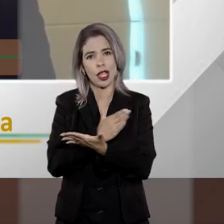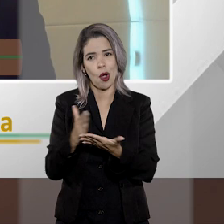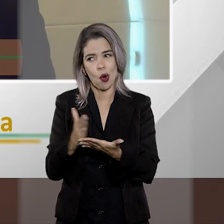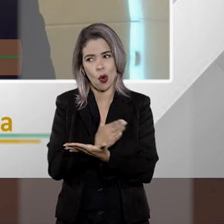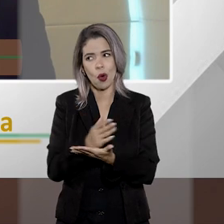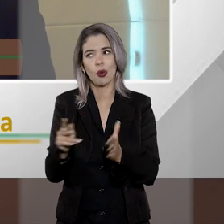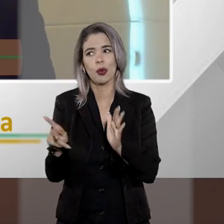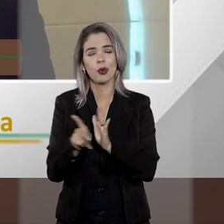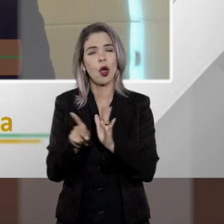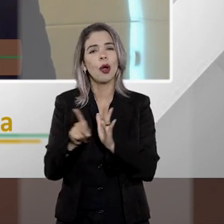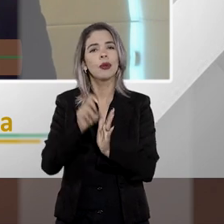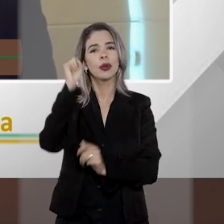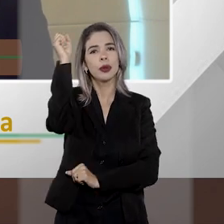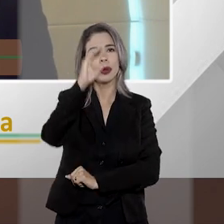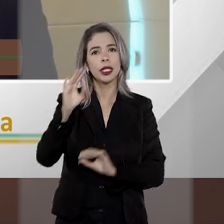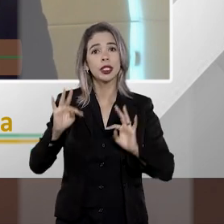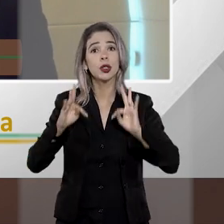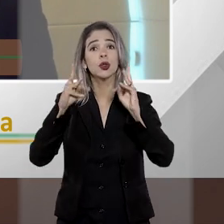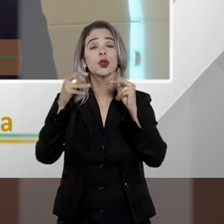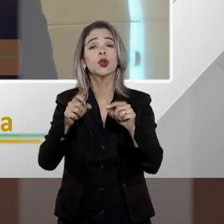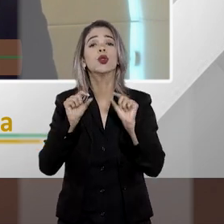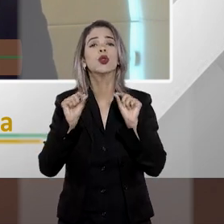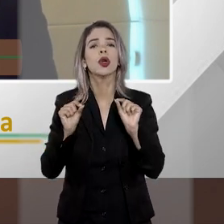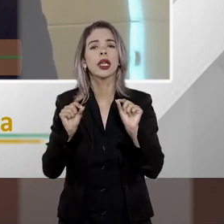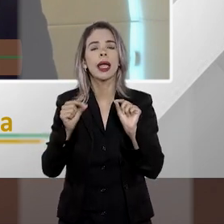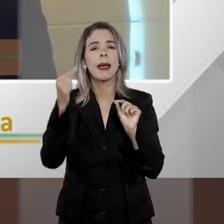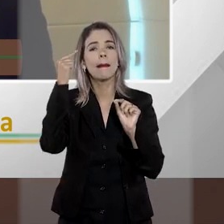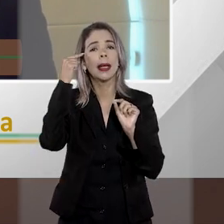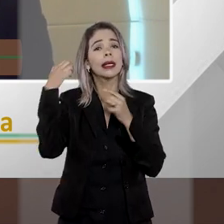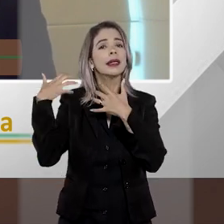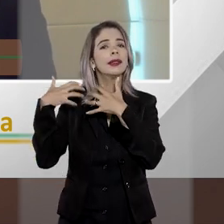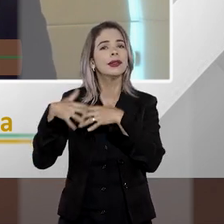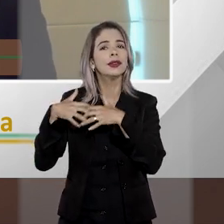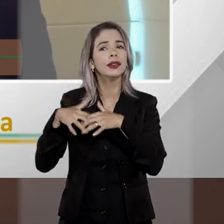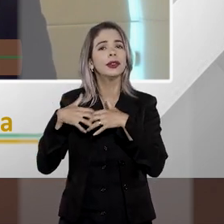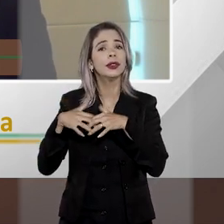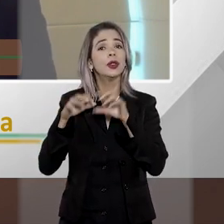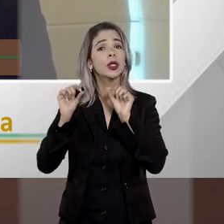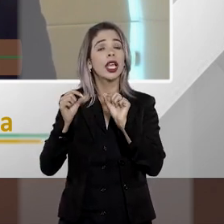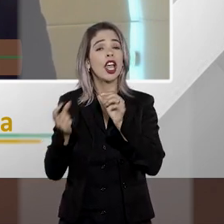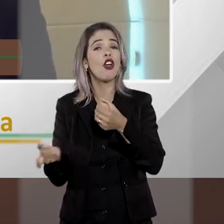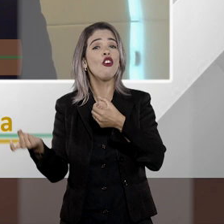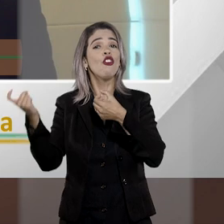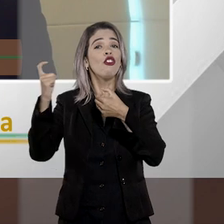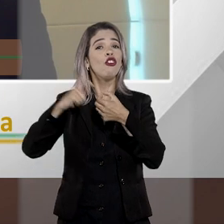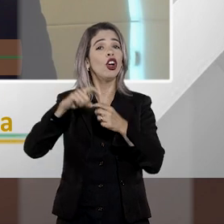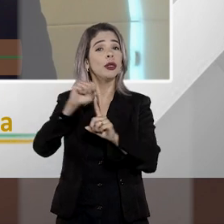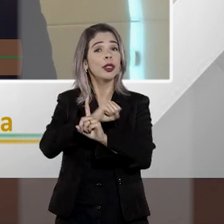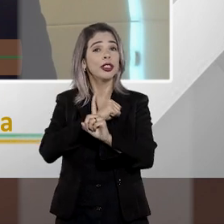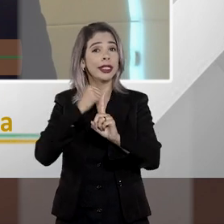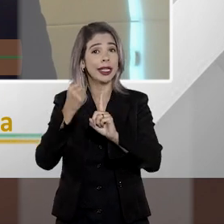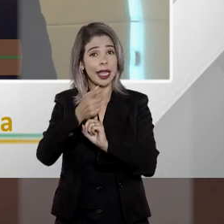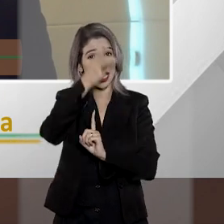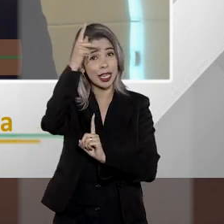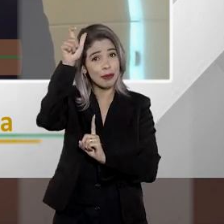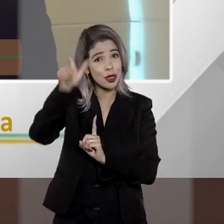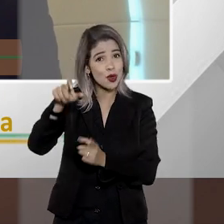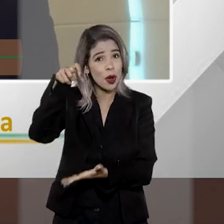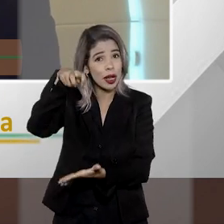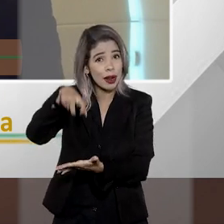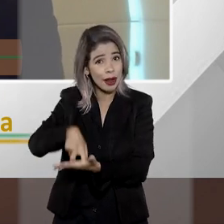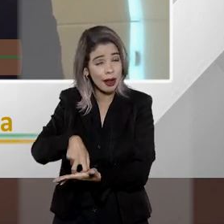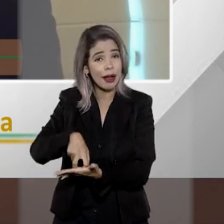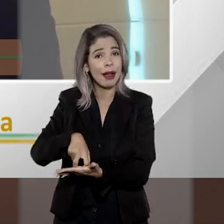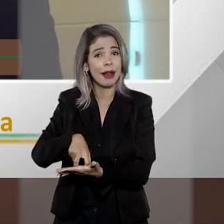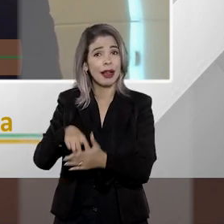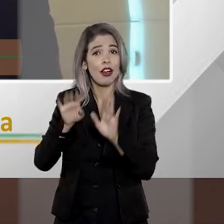dos anos, pelo país inteiro, no sentido de trabalhar a ideia de que a ressocialização, para além de trabalhar com